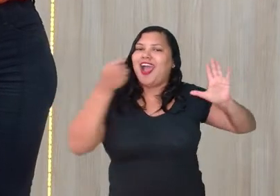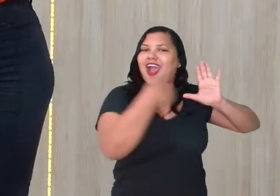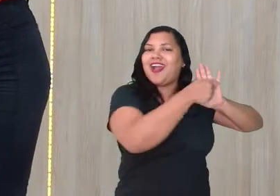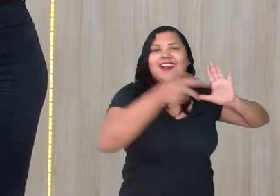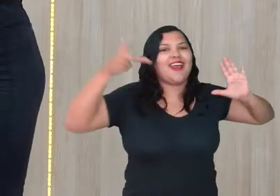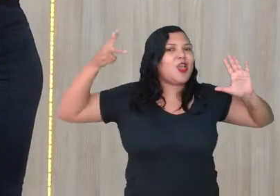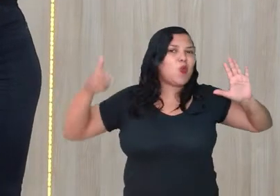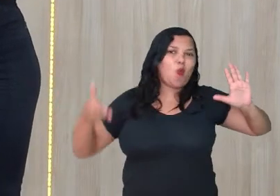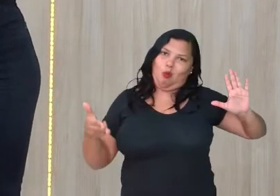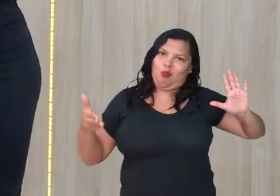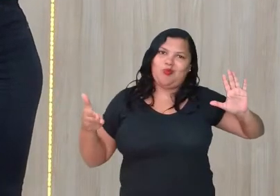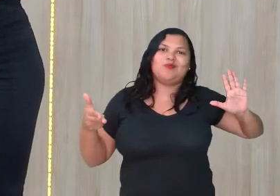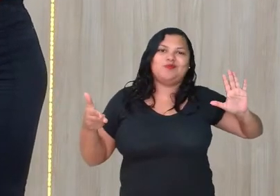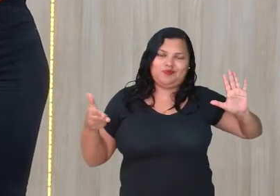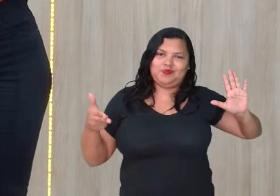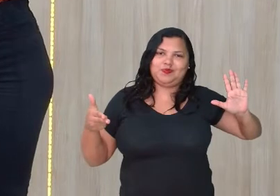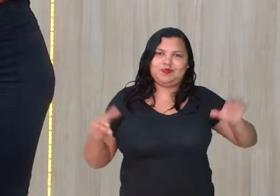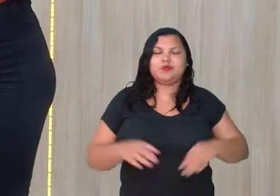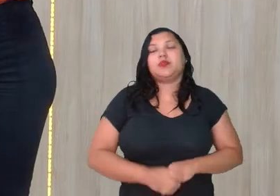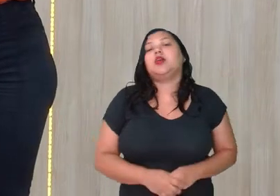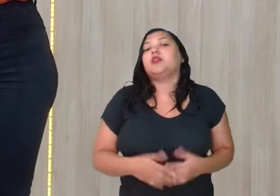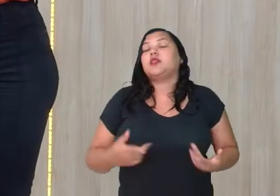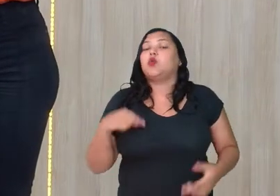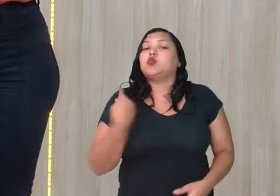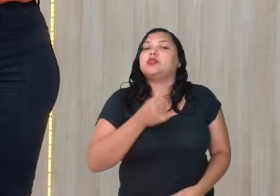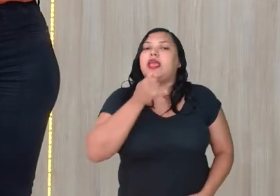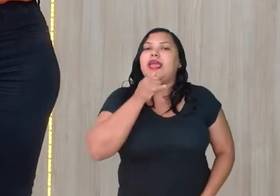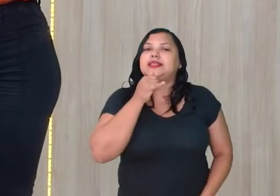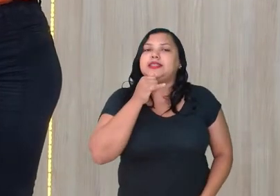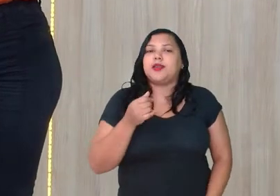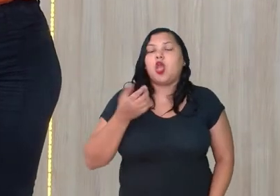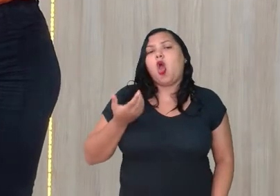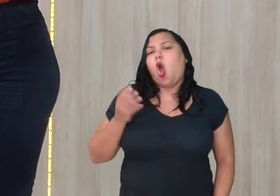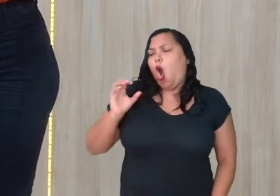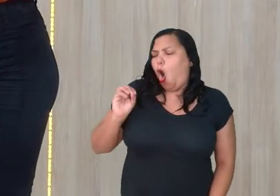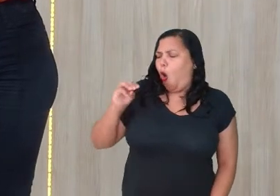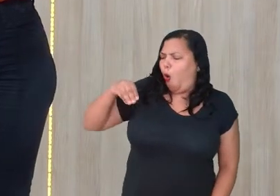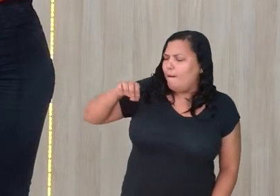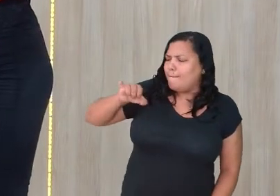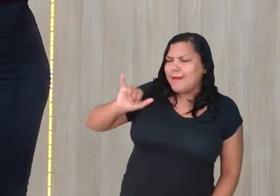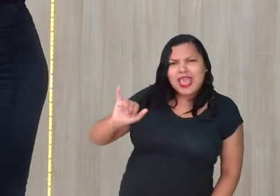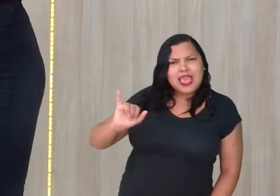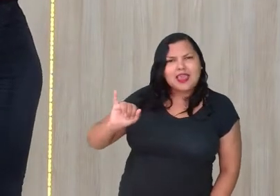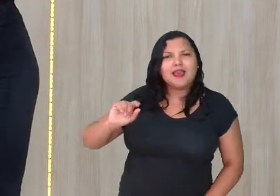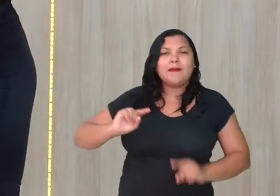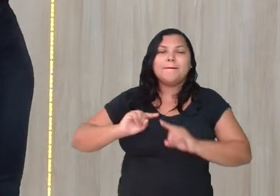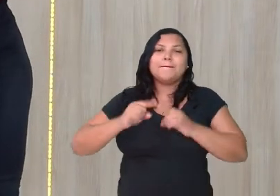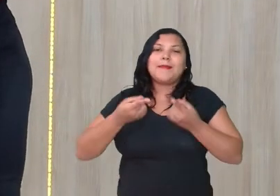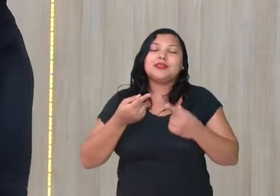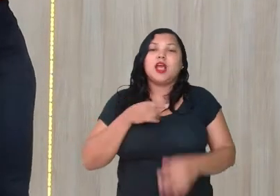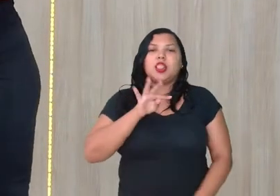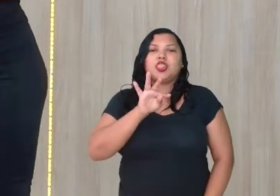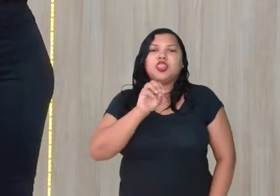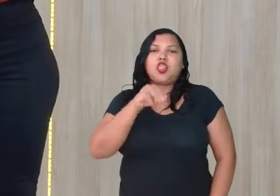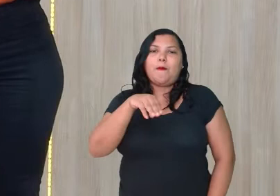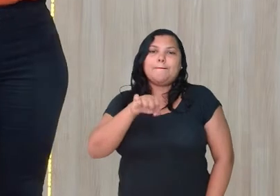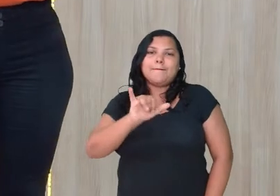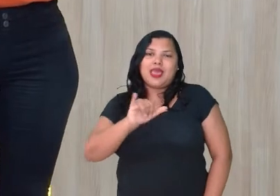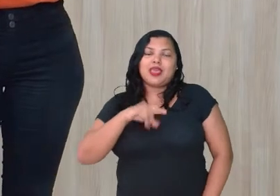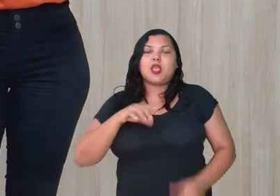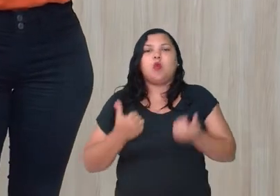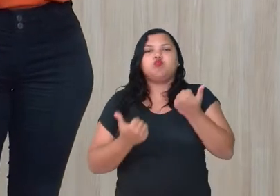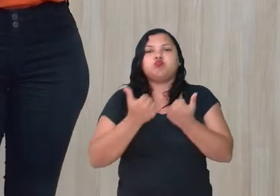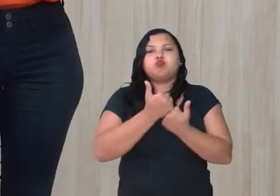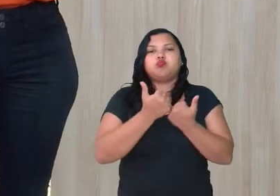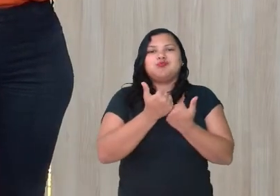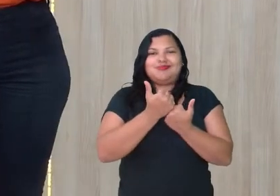repercutir na omissão na escrita. Então, a gente tem omei, quando, na verdade, a intenção era escrever tomei. Então,